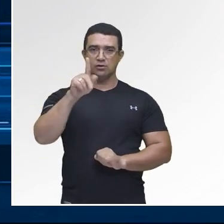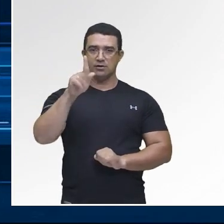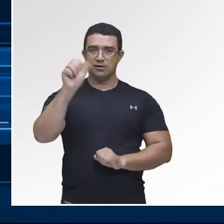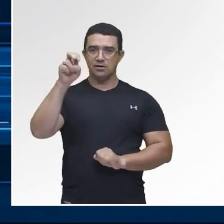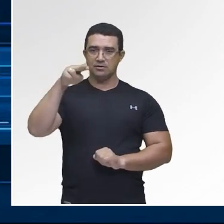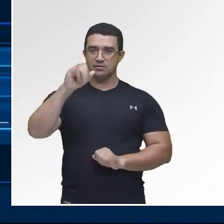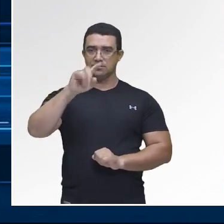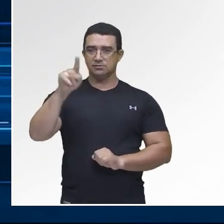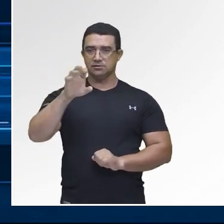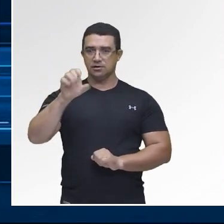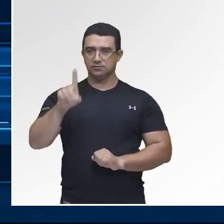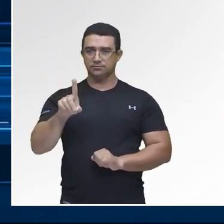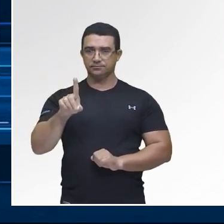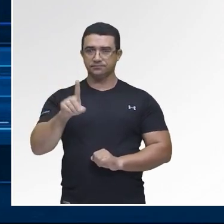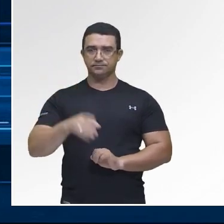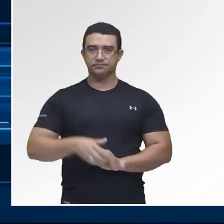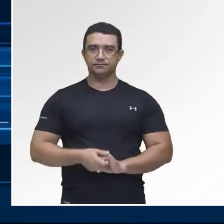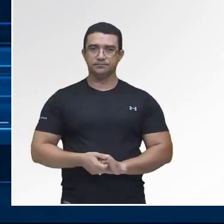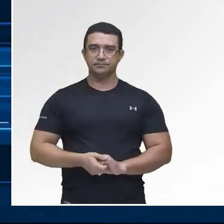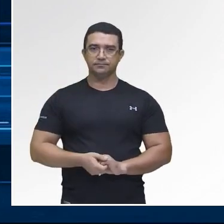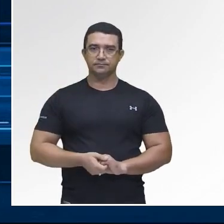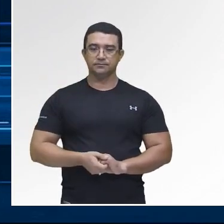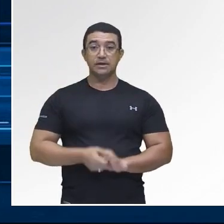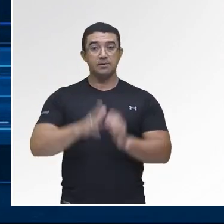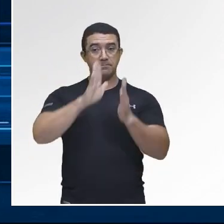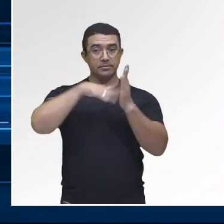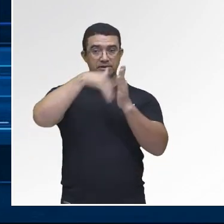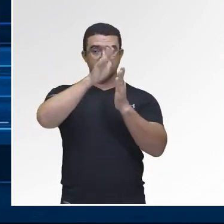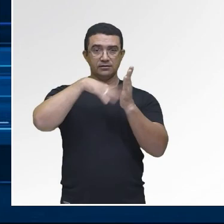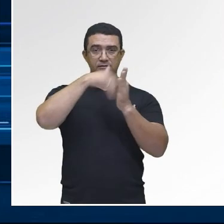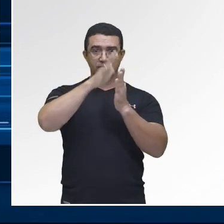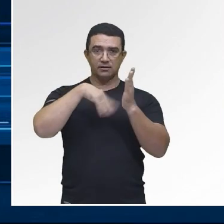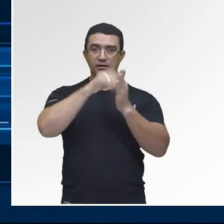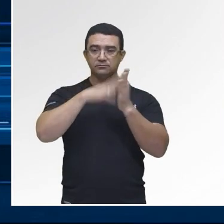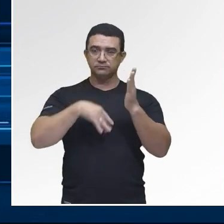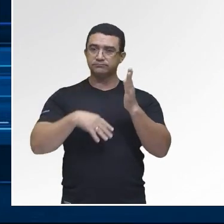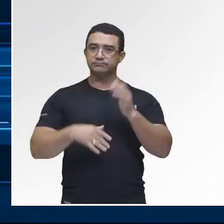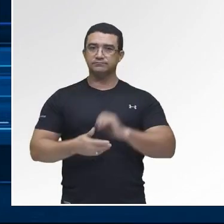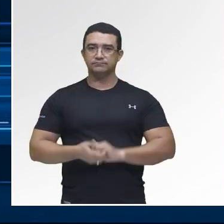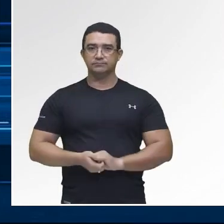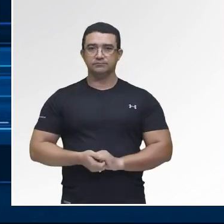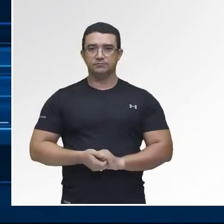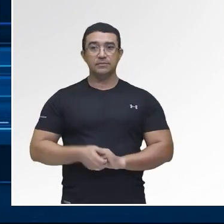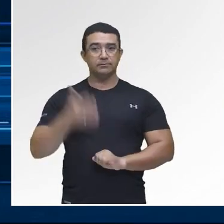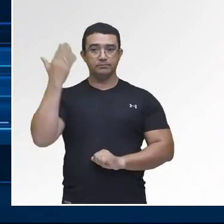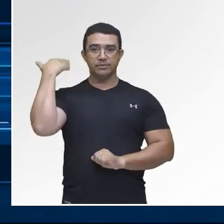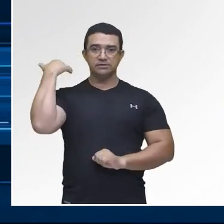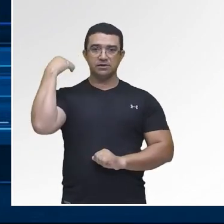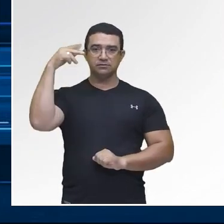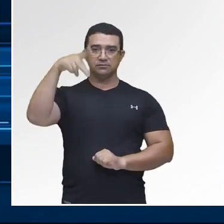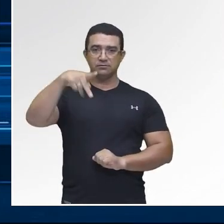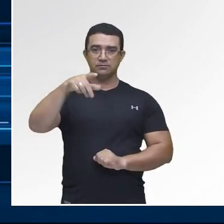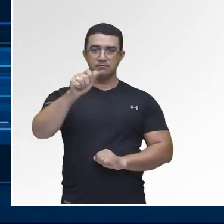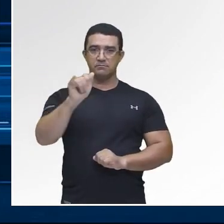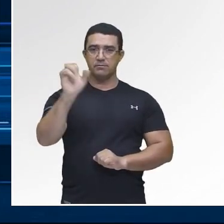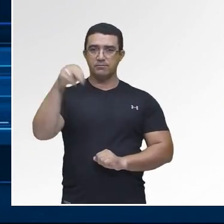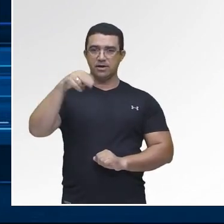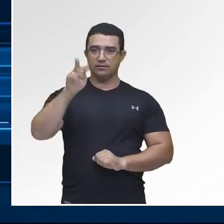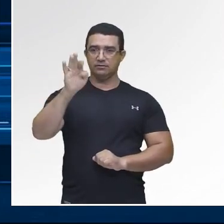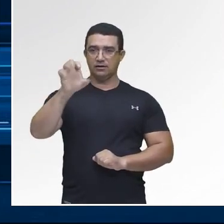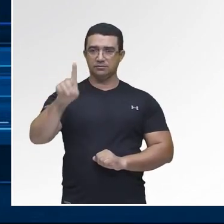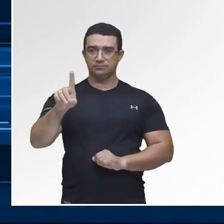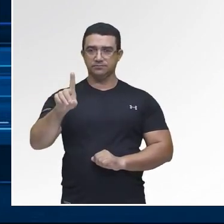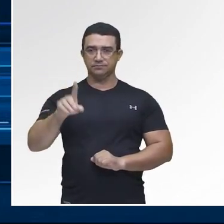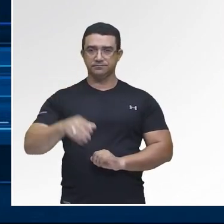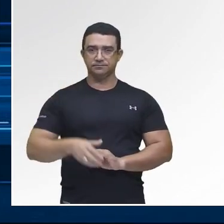é o particípio passado. Pintar, o verbo paint, pintar, e o passado vai ser painted, como eu já